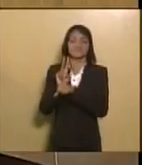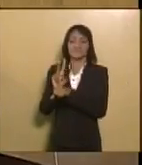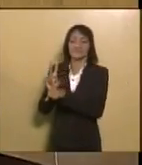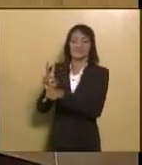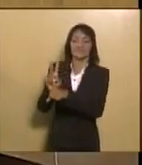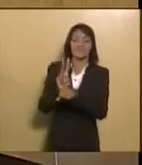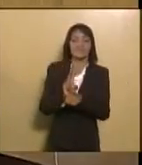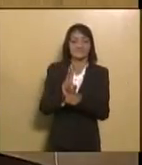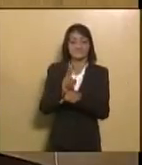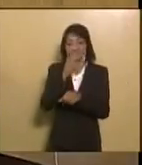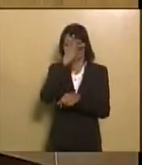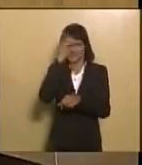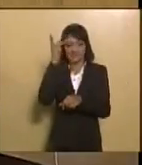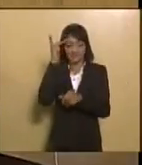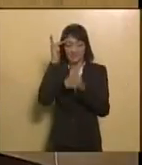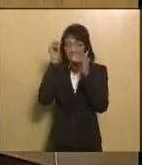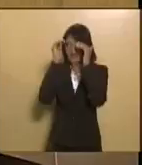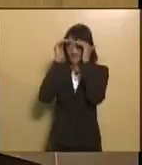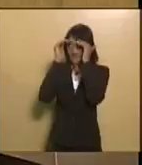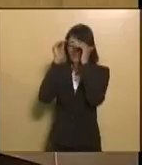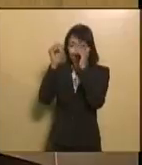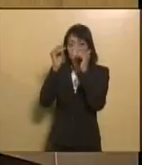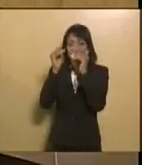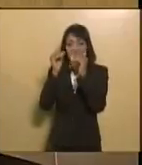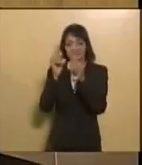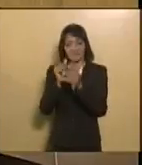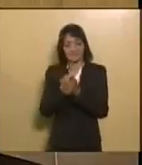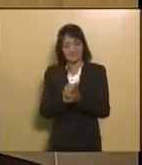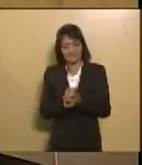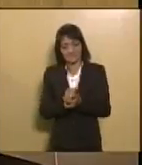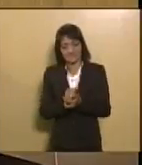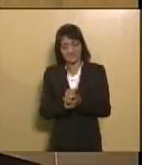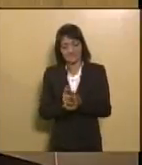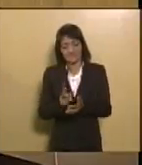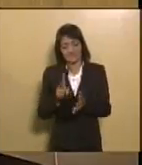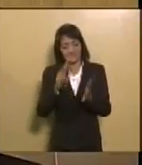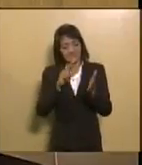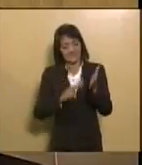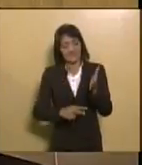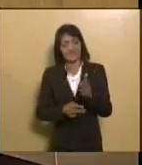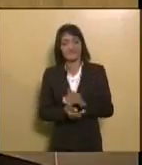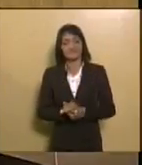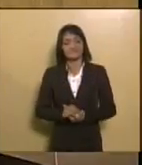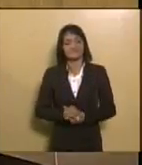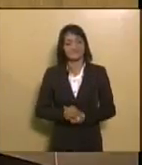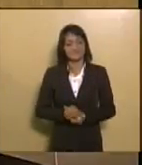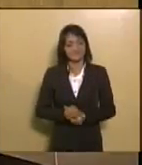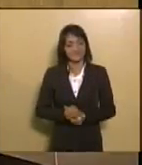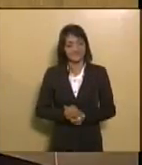que o temem e o livra. Prosseguindo a leitura.